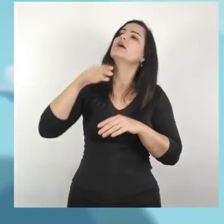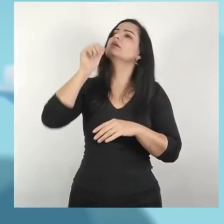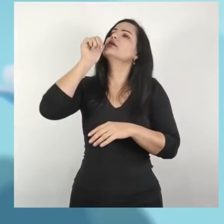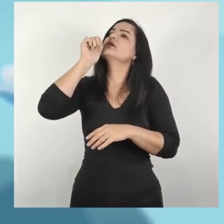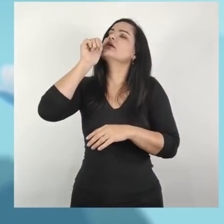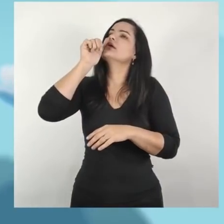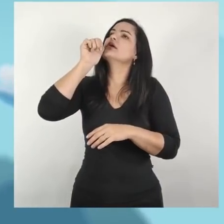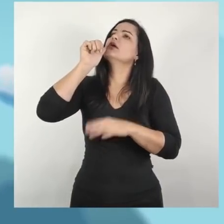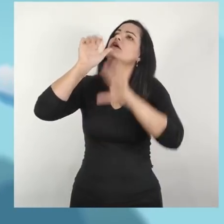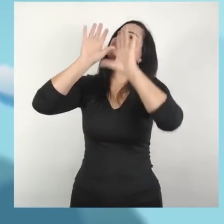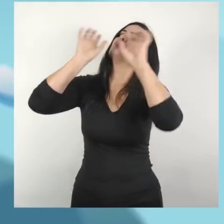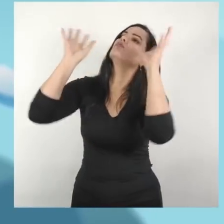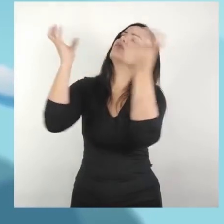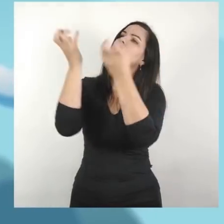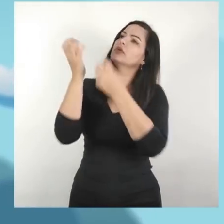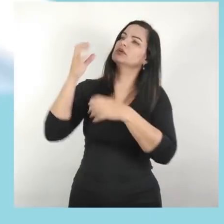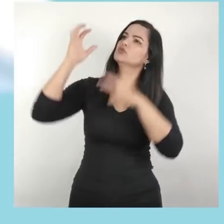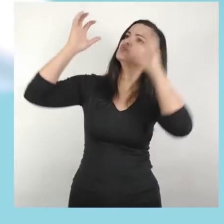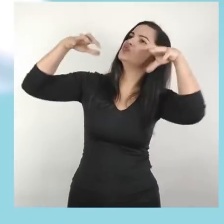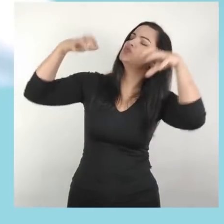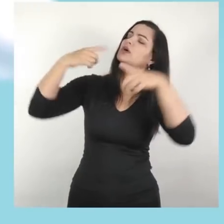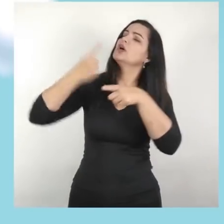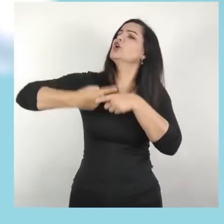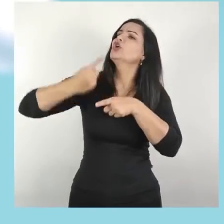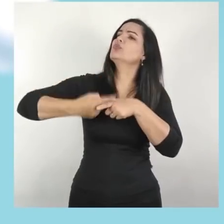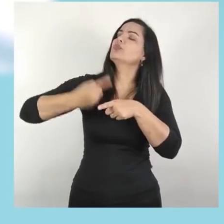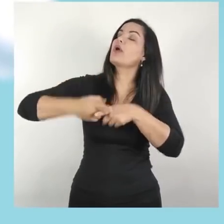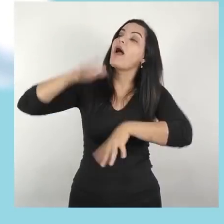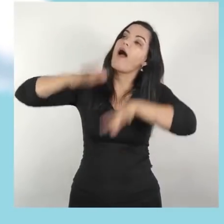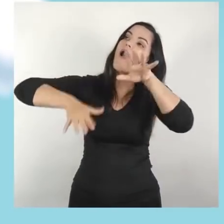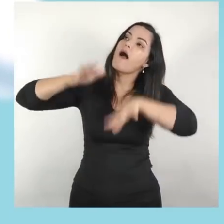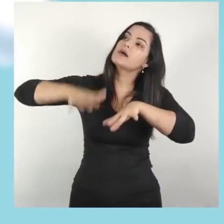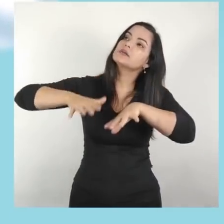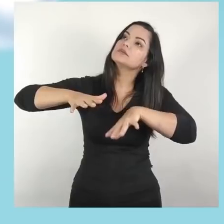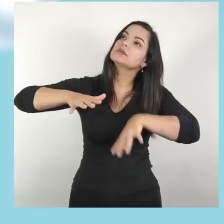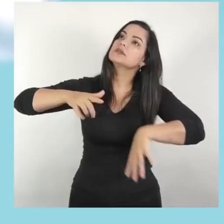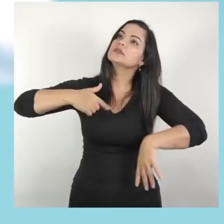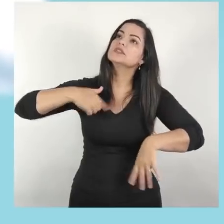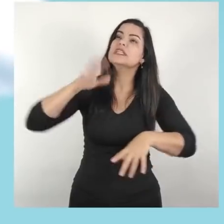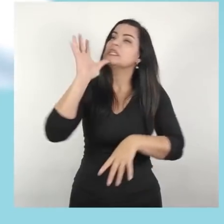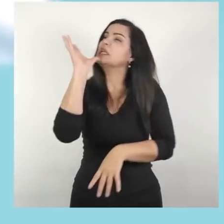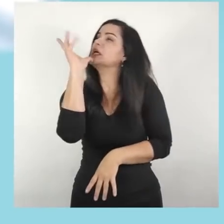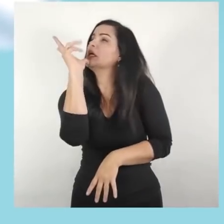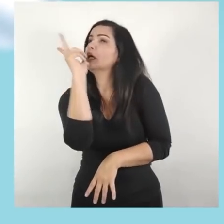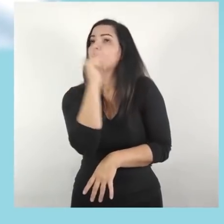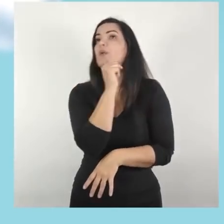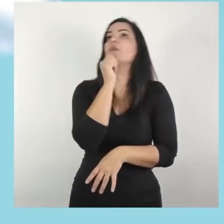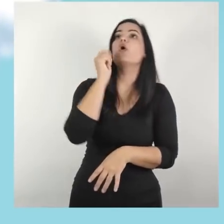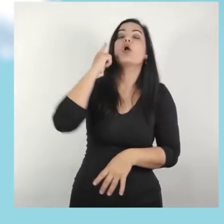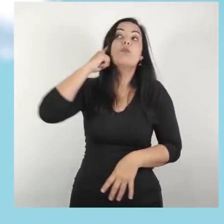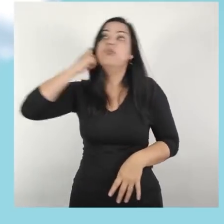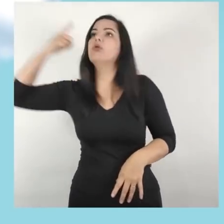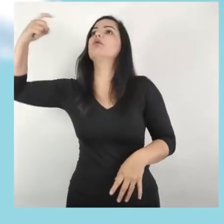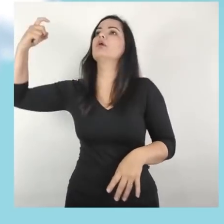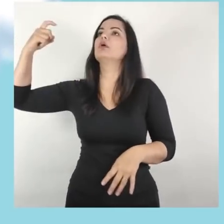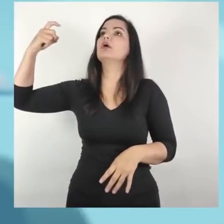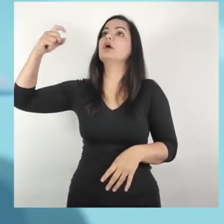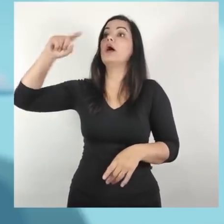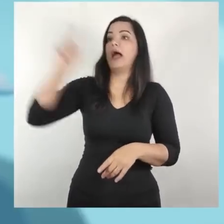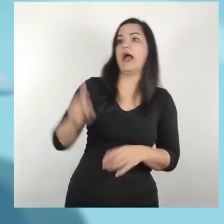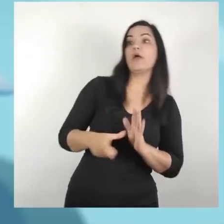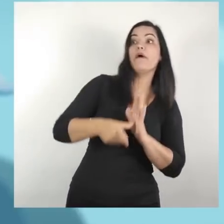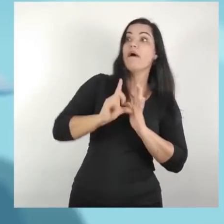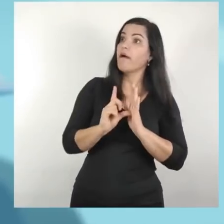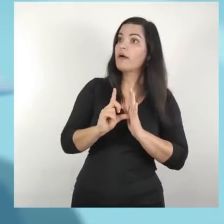de chuva, eu estava pensando, por que às vezes a gente demora tanto para ouvir o trovão depois de ver o raio? Você